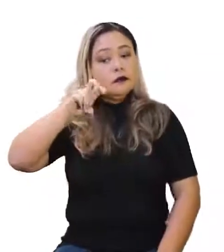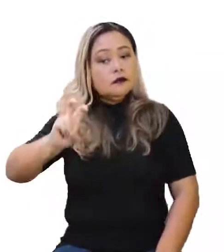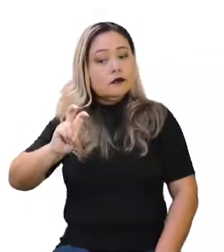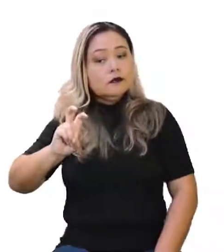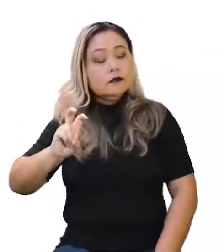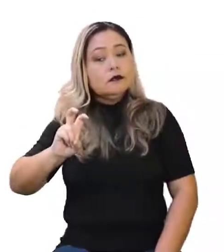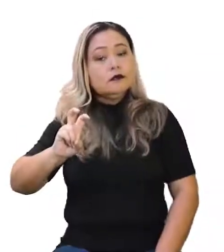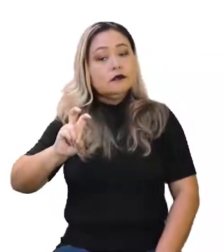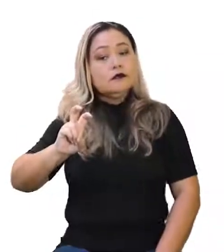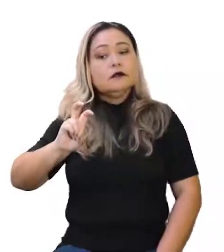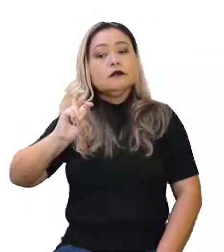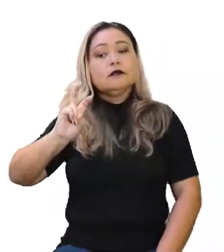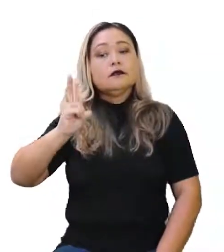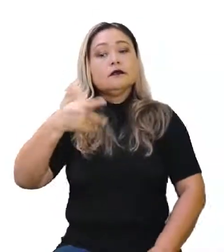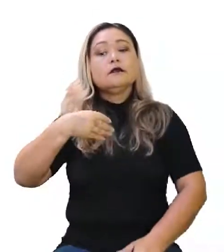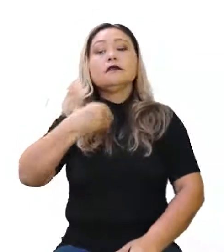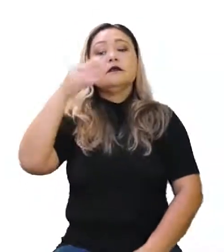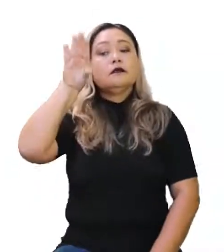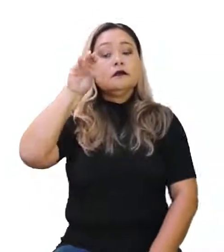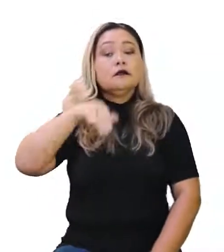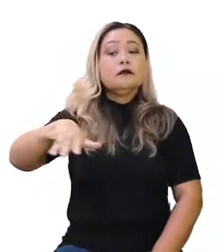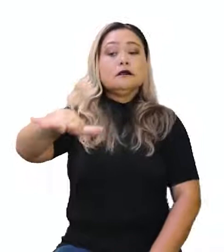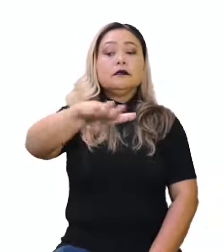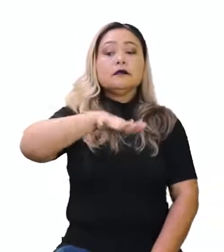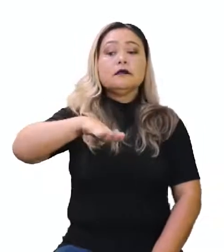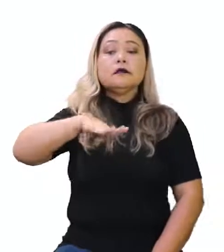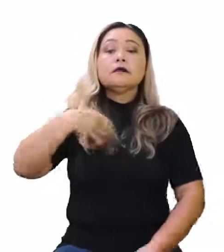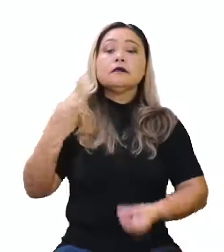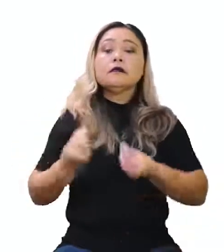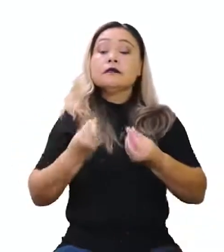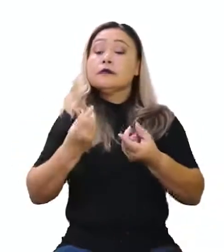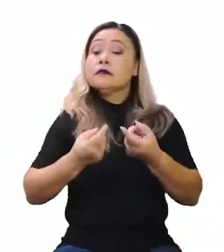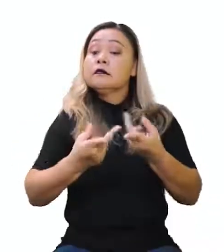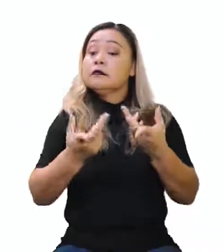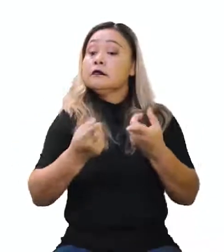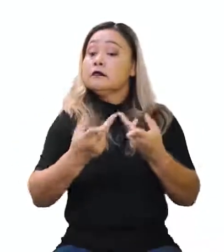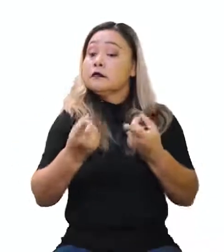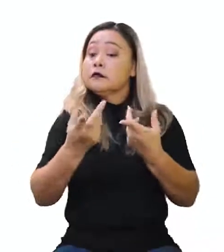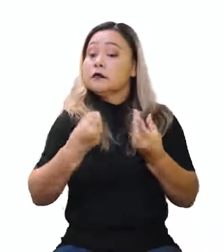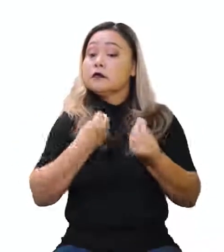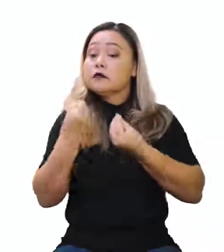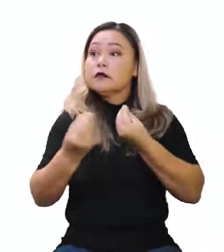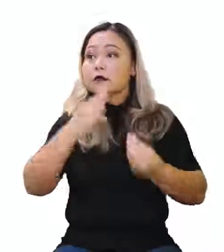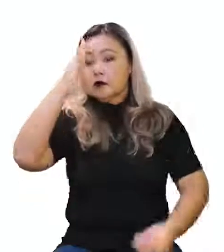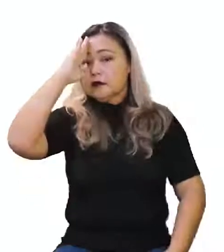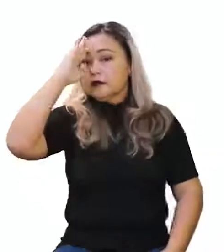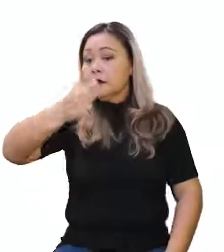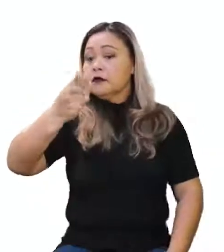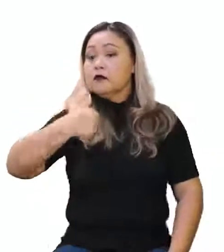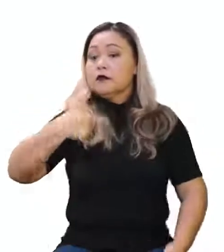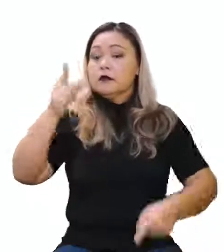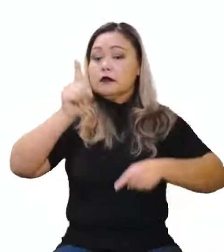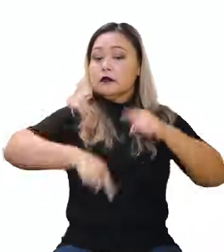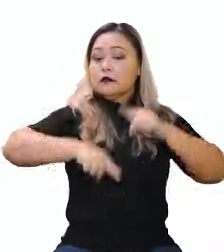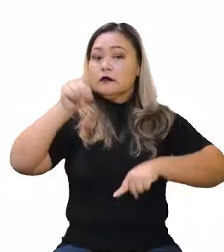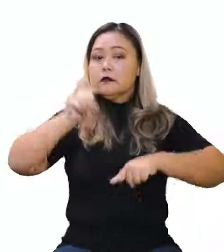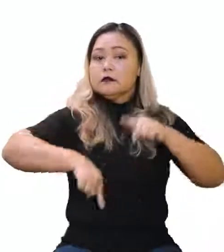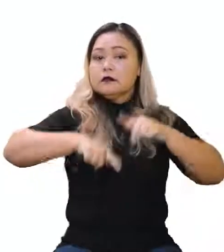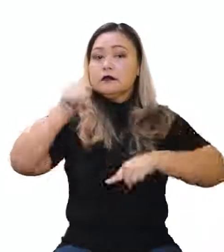também com esses animais. E mercado, professor? O mercado, qual é o principal produto